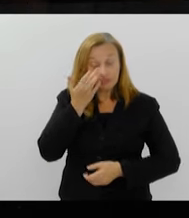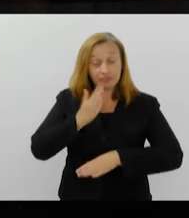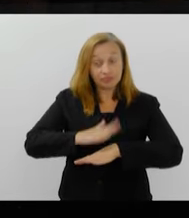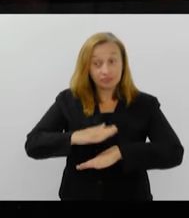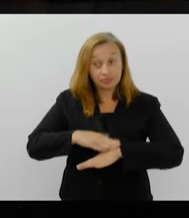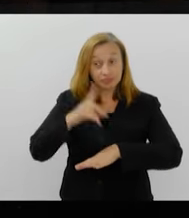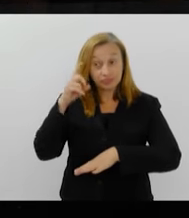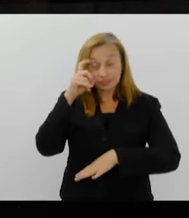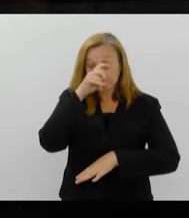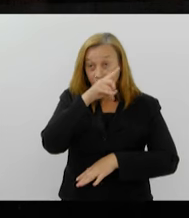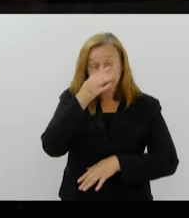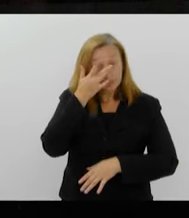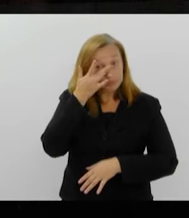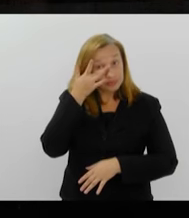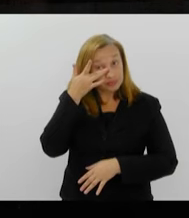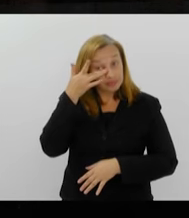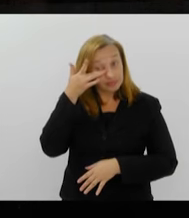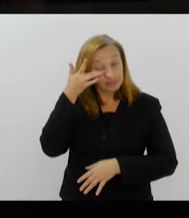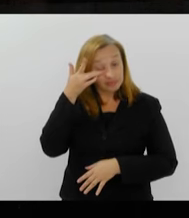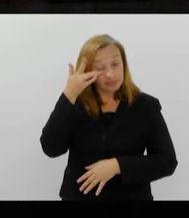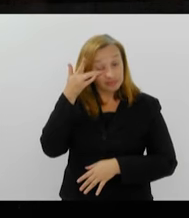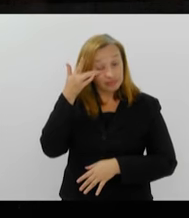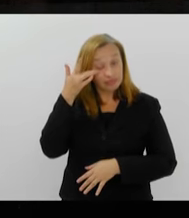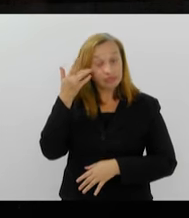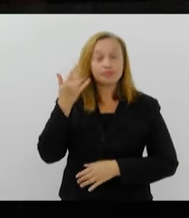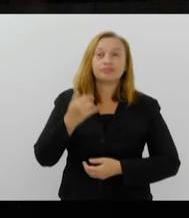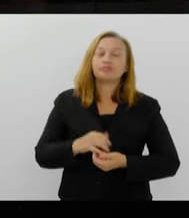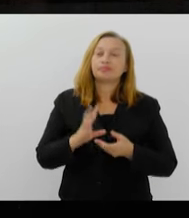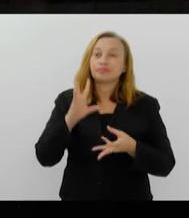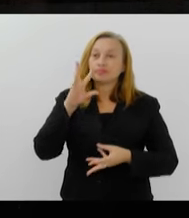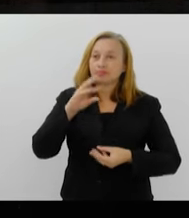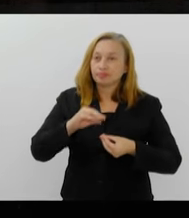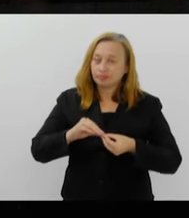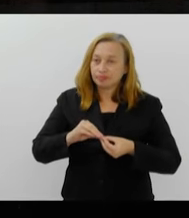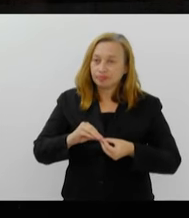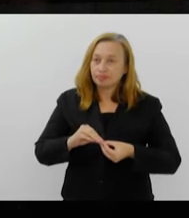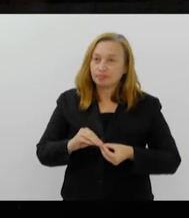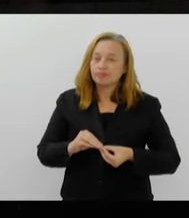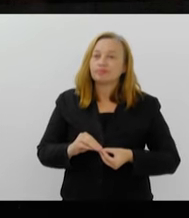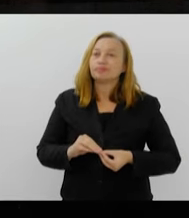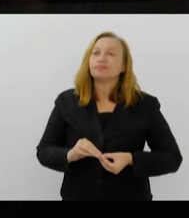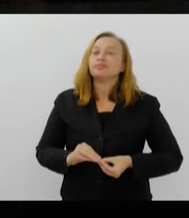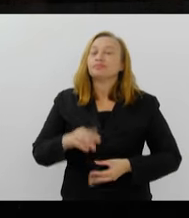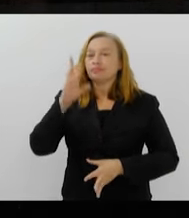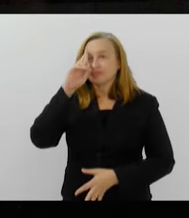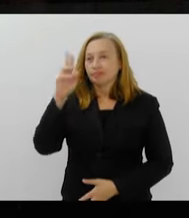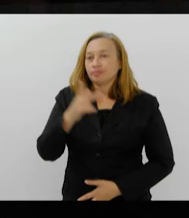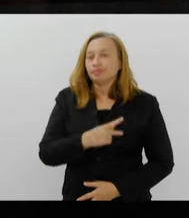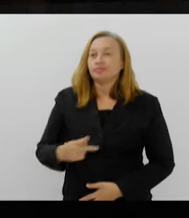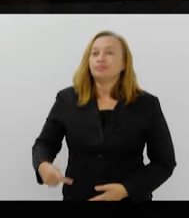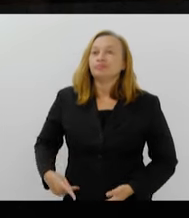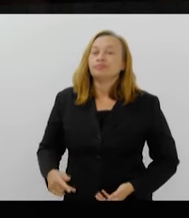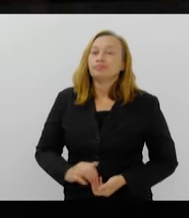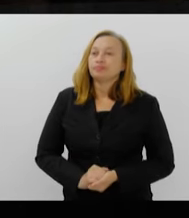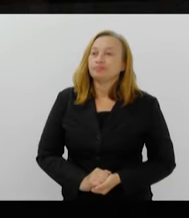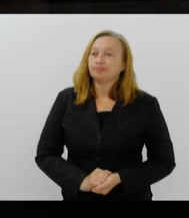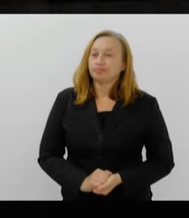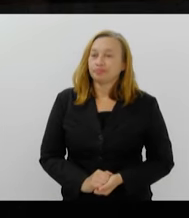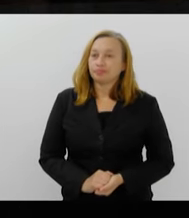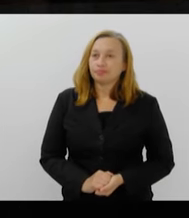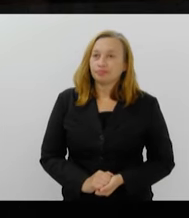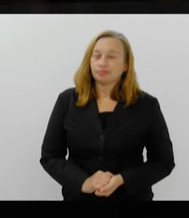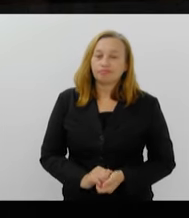dificílima. Numa situação dificílima. Para concluir? Concluindo, senhora presidente. Porque